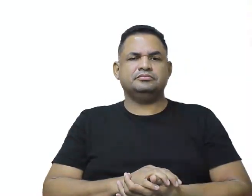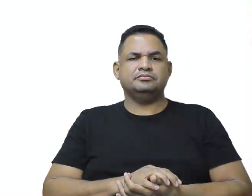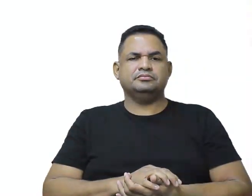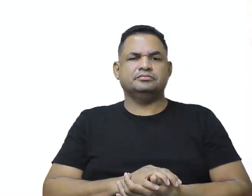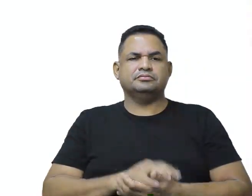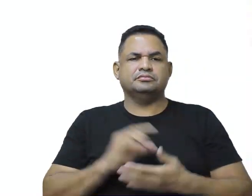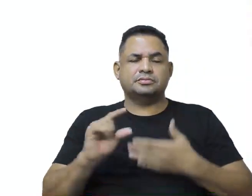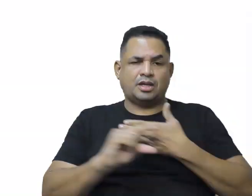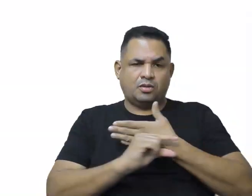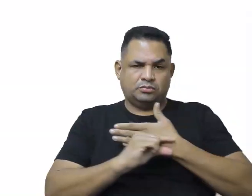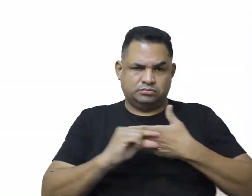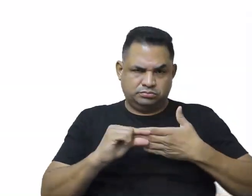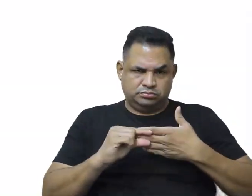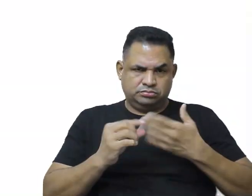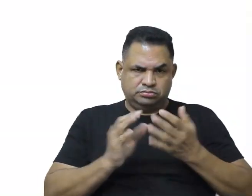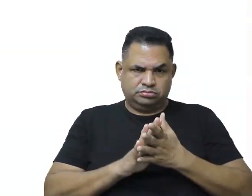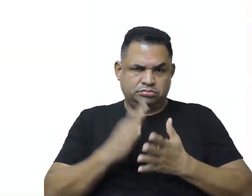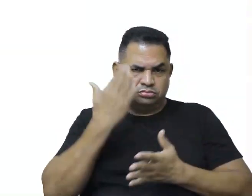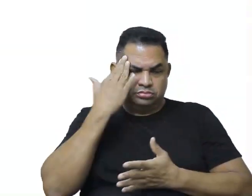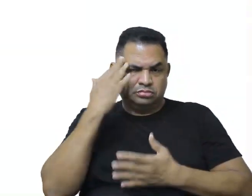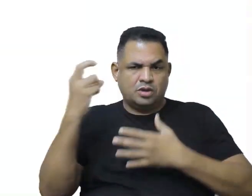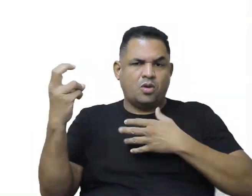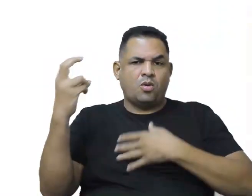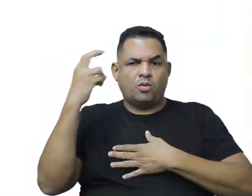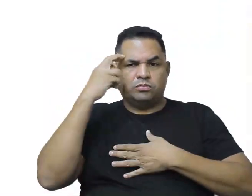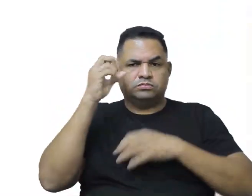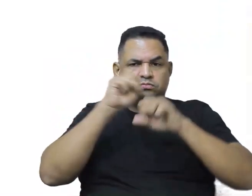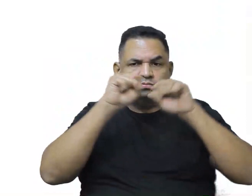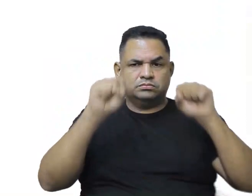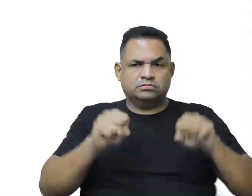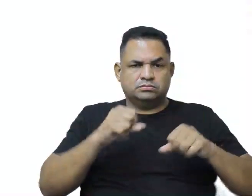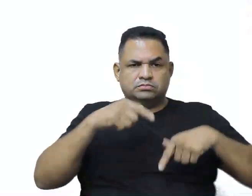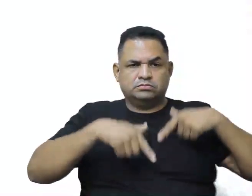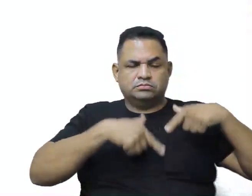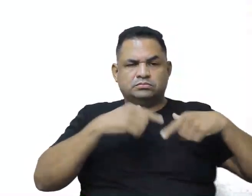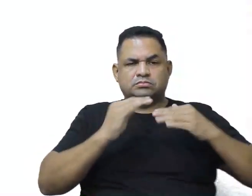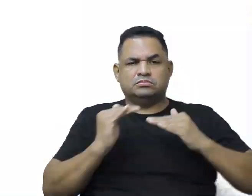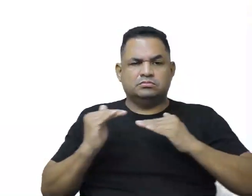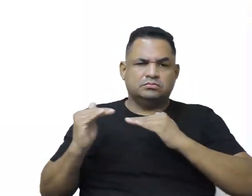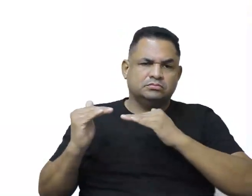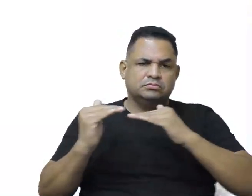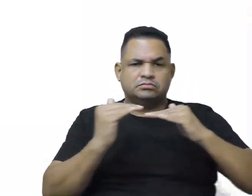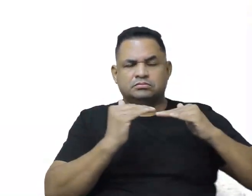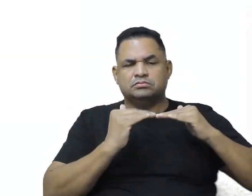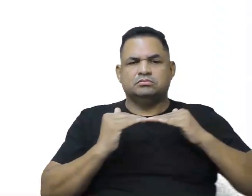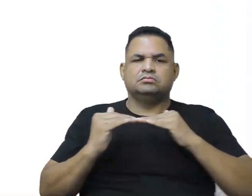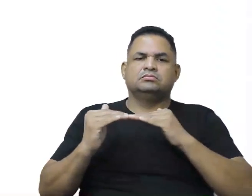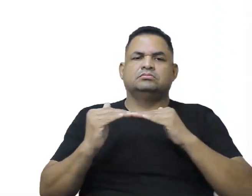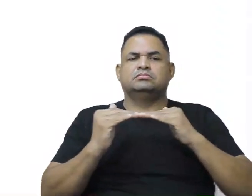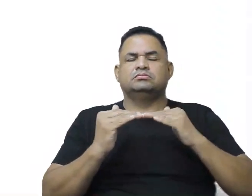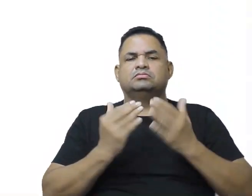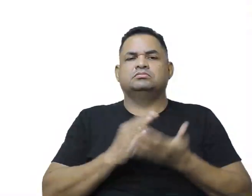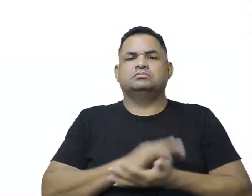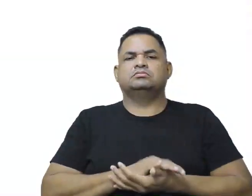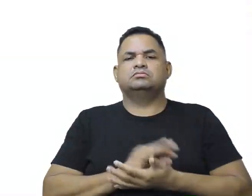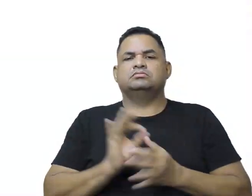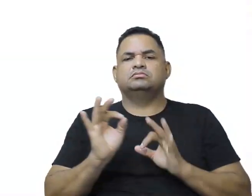e esse autor concebe as culturas como sistemas funcionais e equilibrados